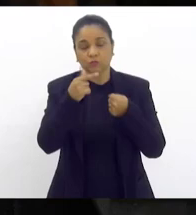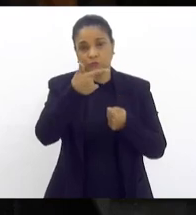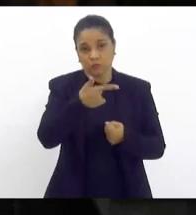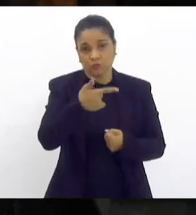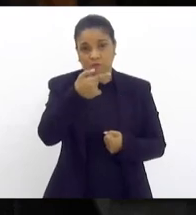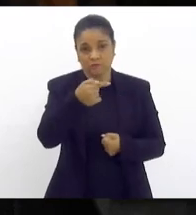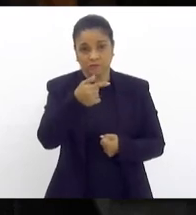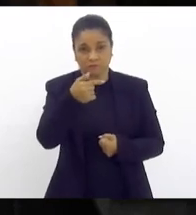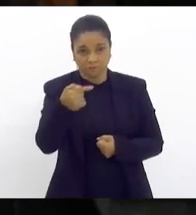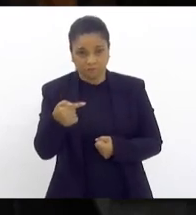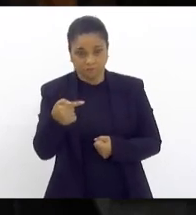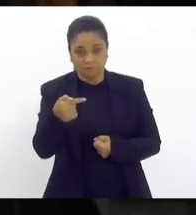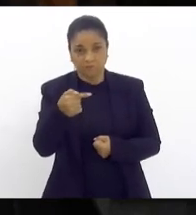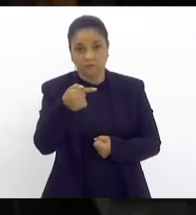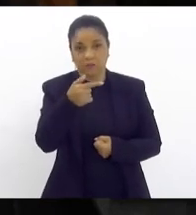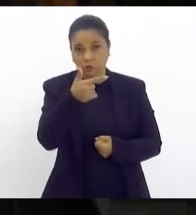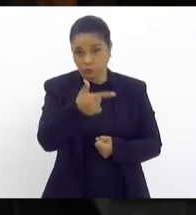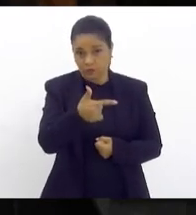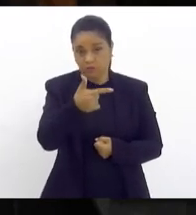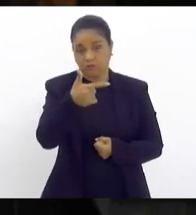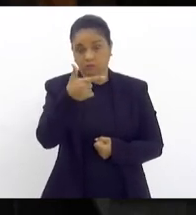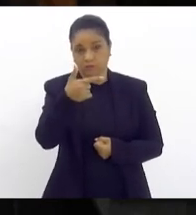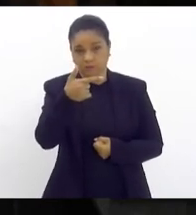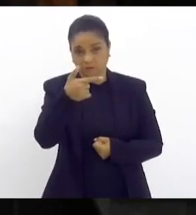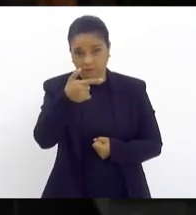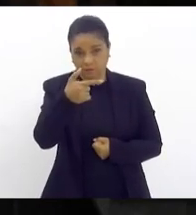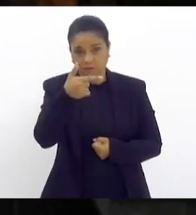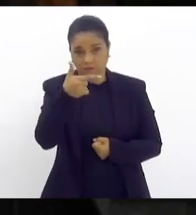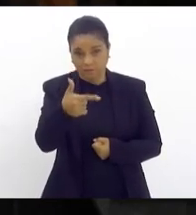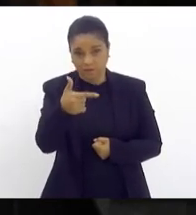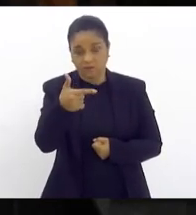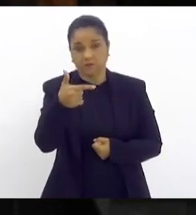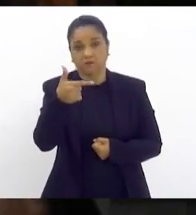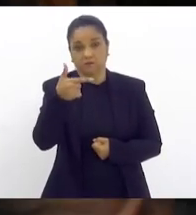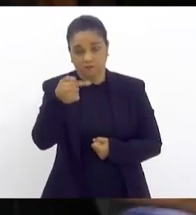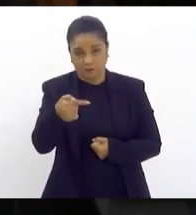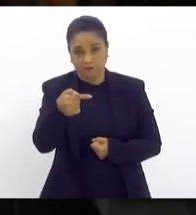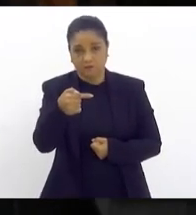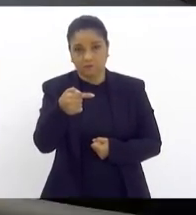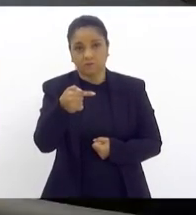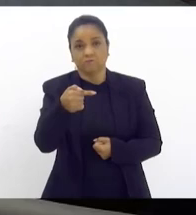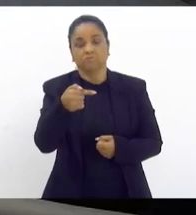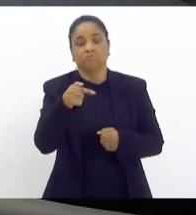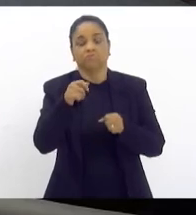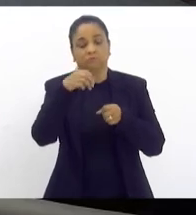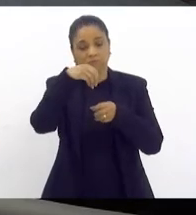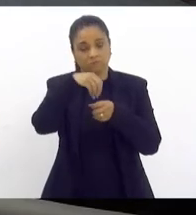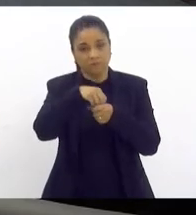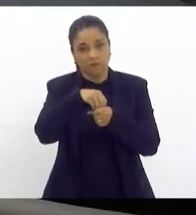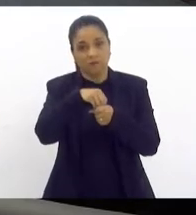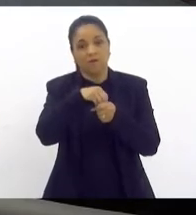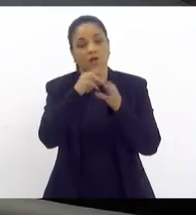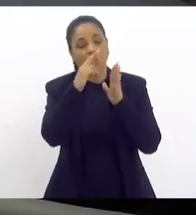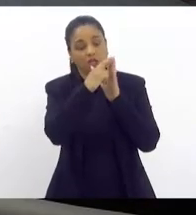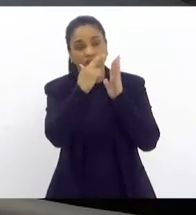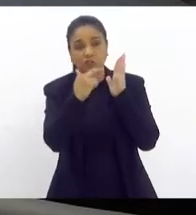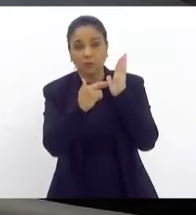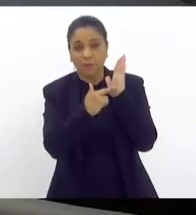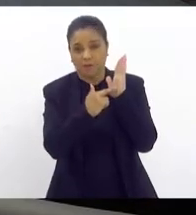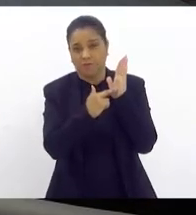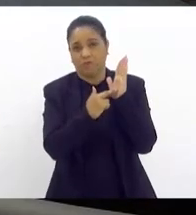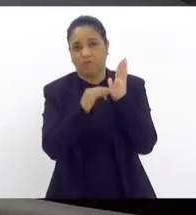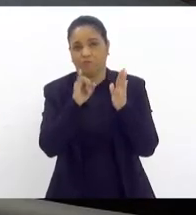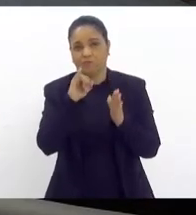interno da Leste Bem dito isso paz para domingo passo Deputado